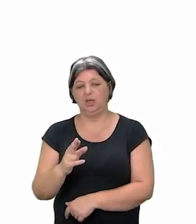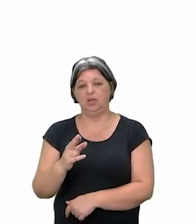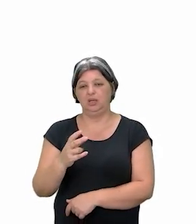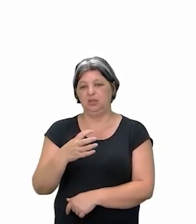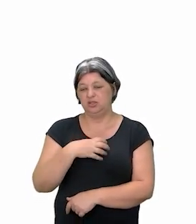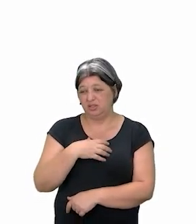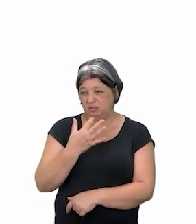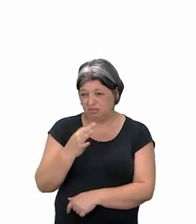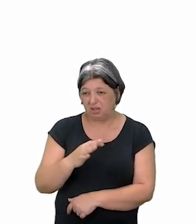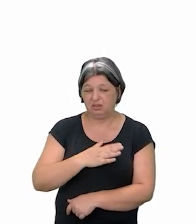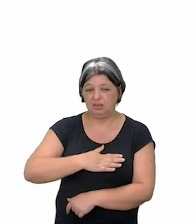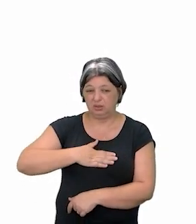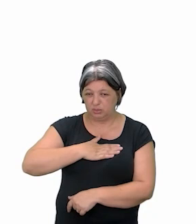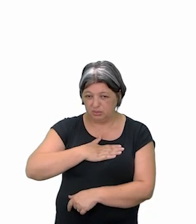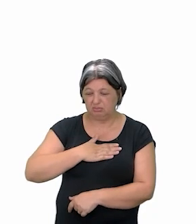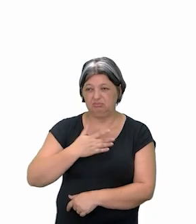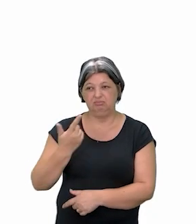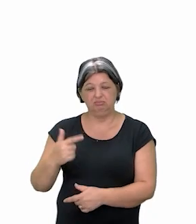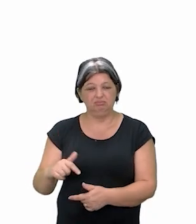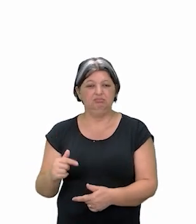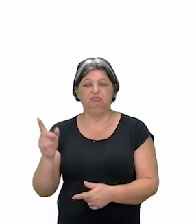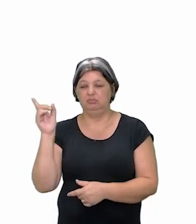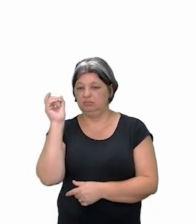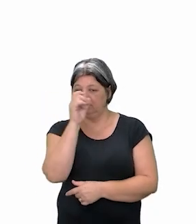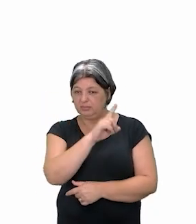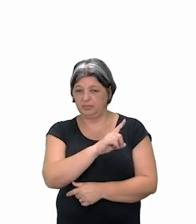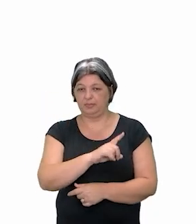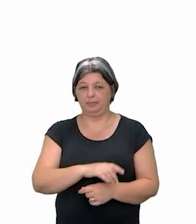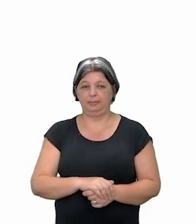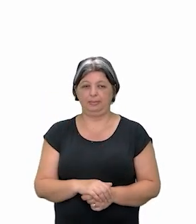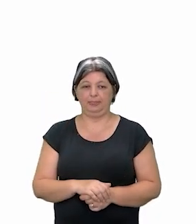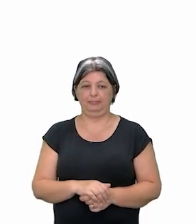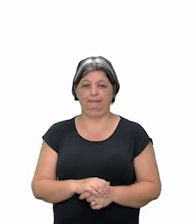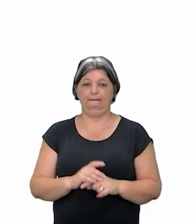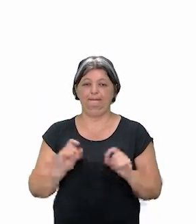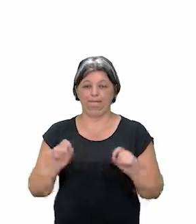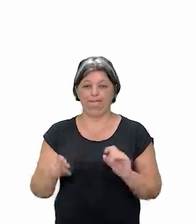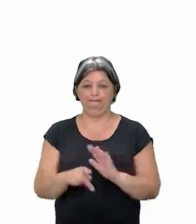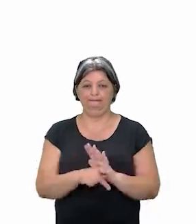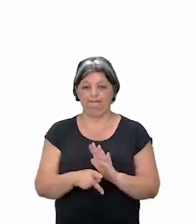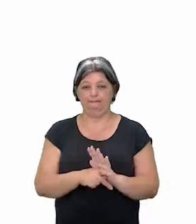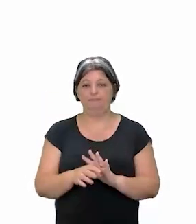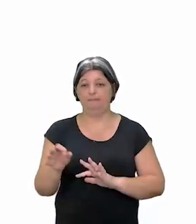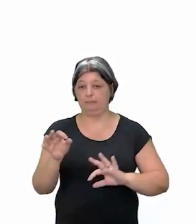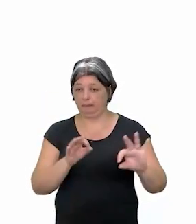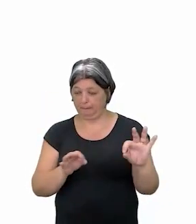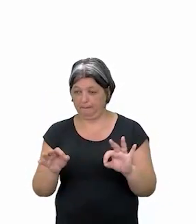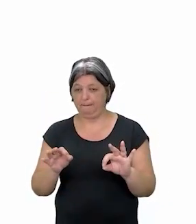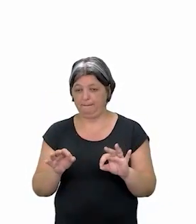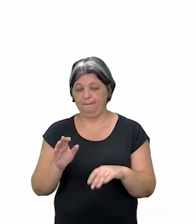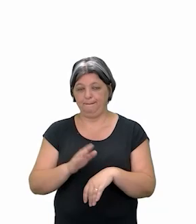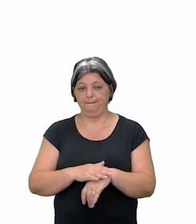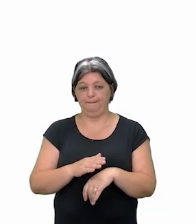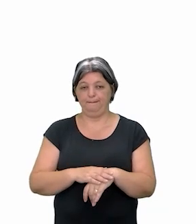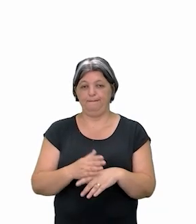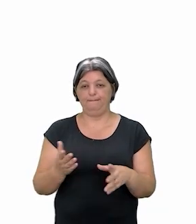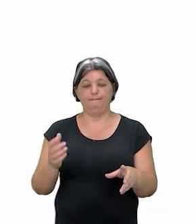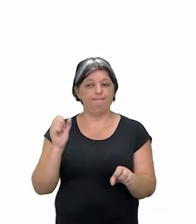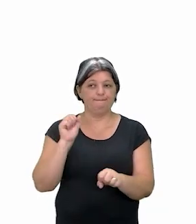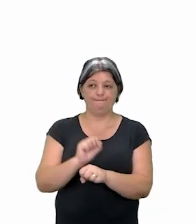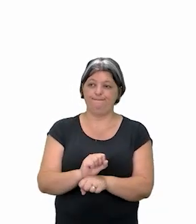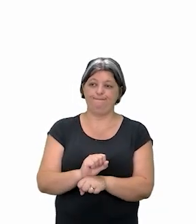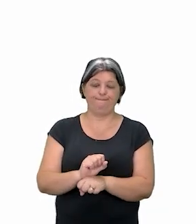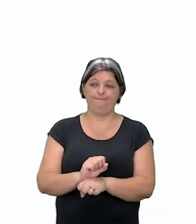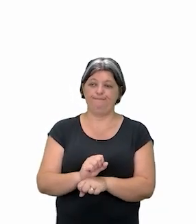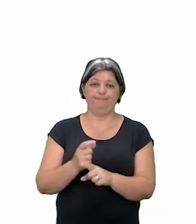ainda mais não consegue ter nota do jeito que, né, essa avaliação acaba fazendo, ele fala, não, isso não é para mim.